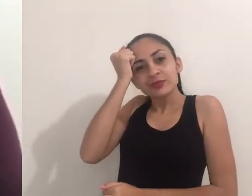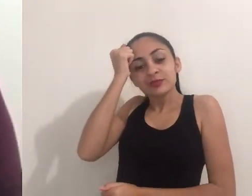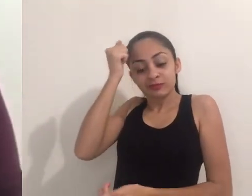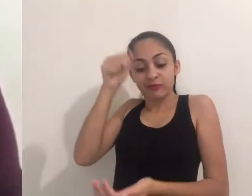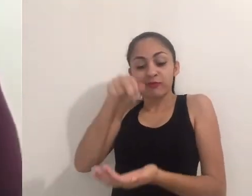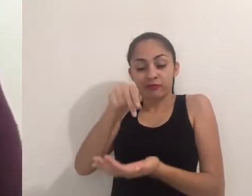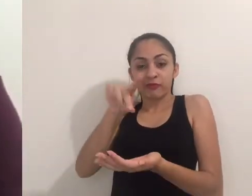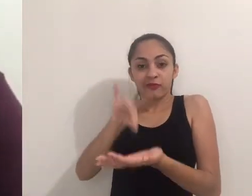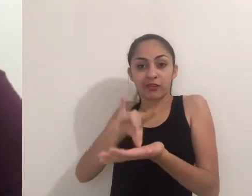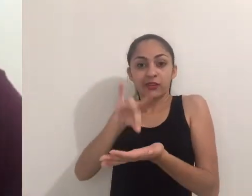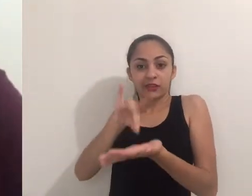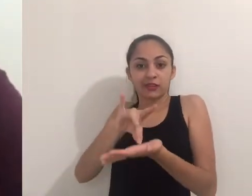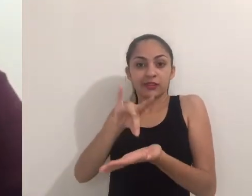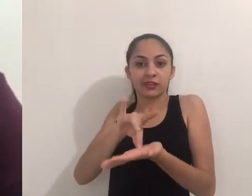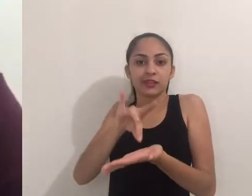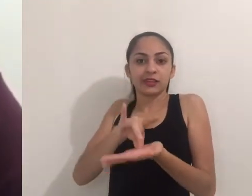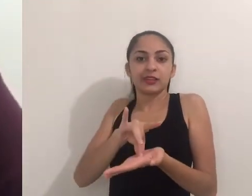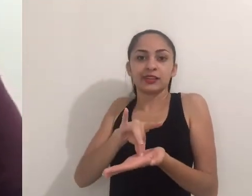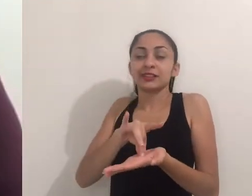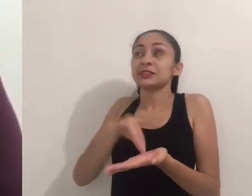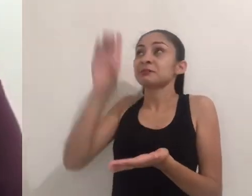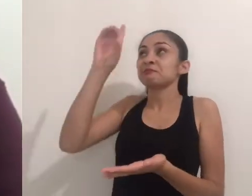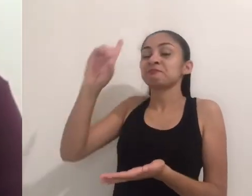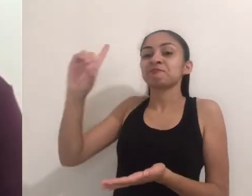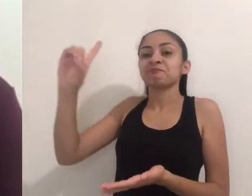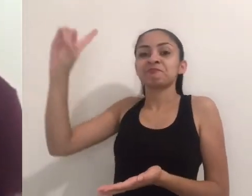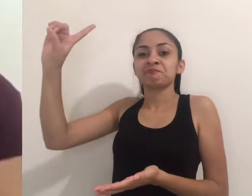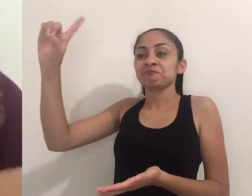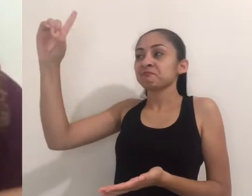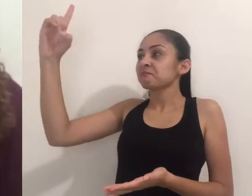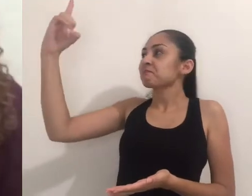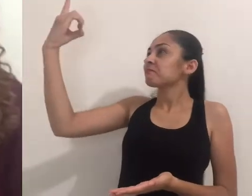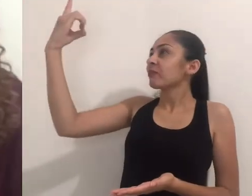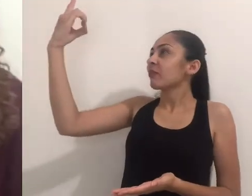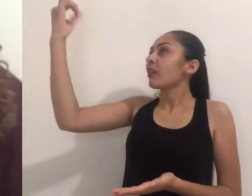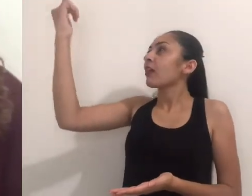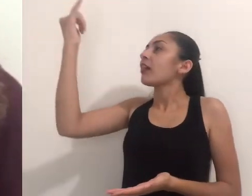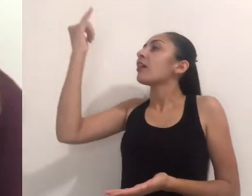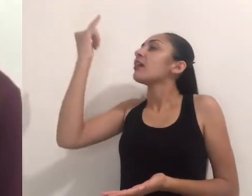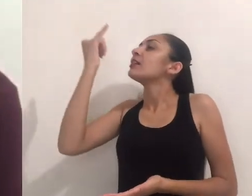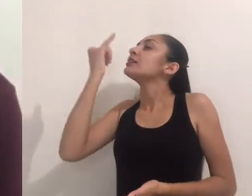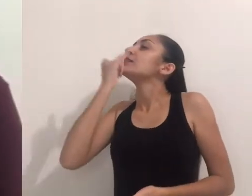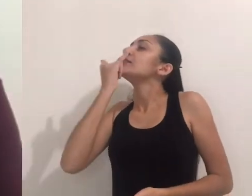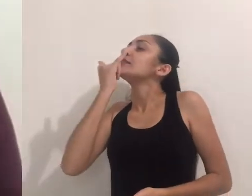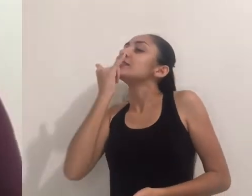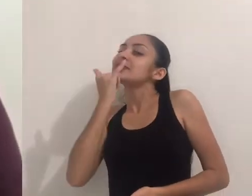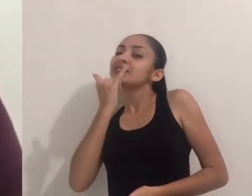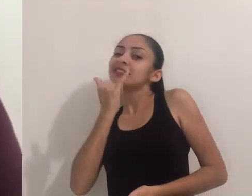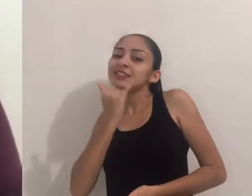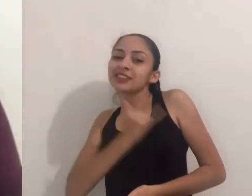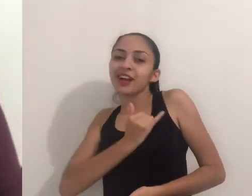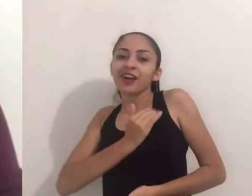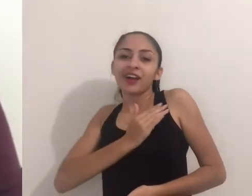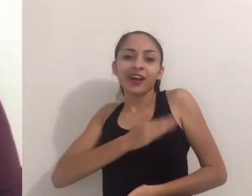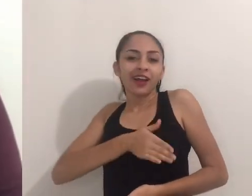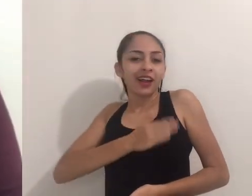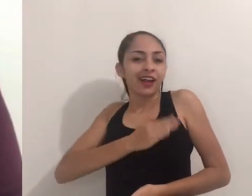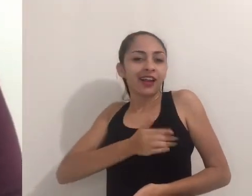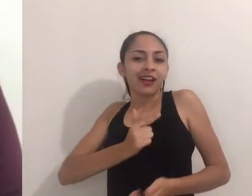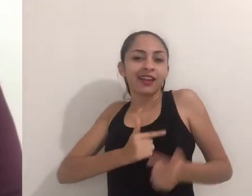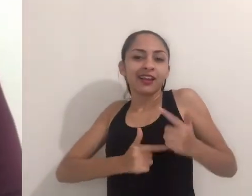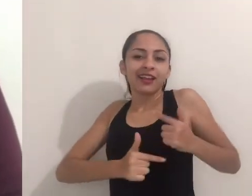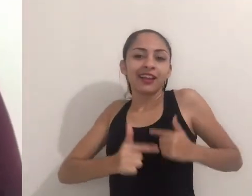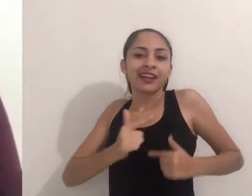nos arrependermos de fato dos nossos pecados, Ele está disposto a perdoar os nossos pecados e nos dar um coração cada vez